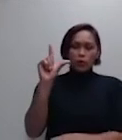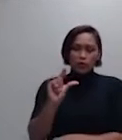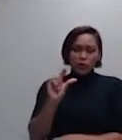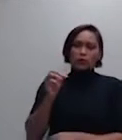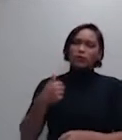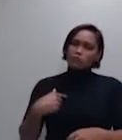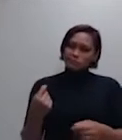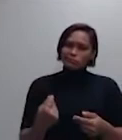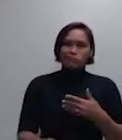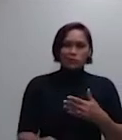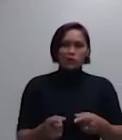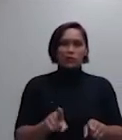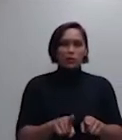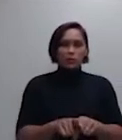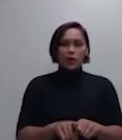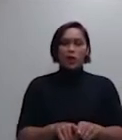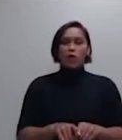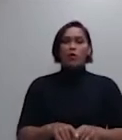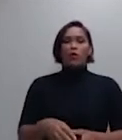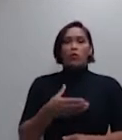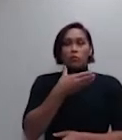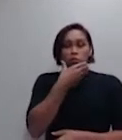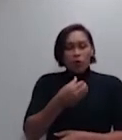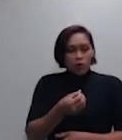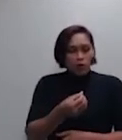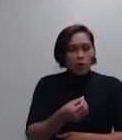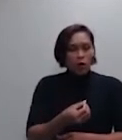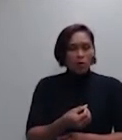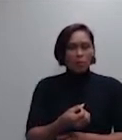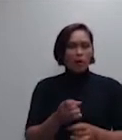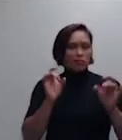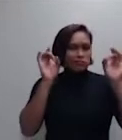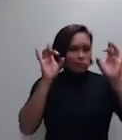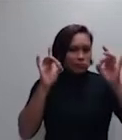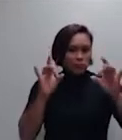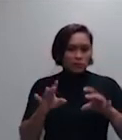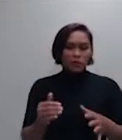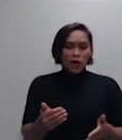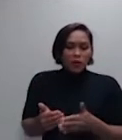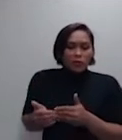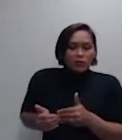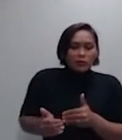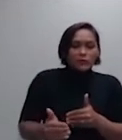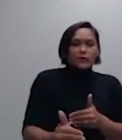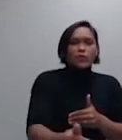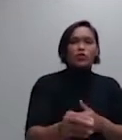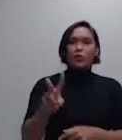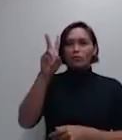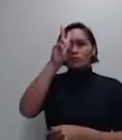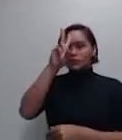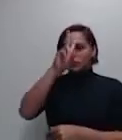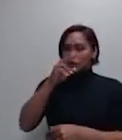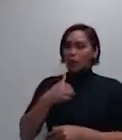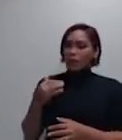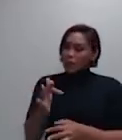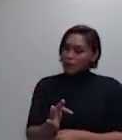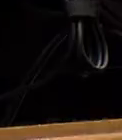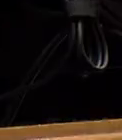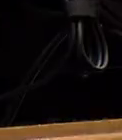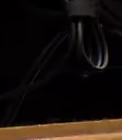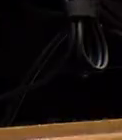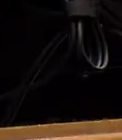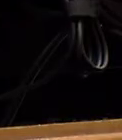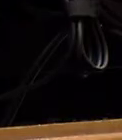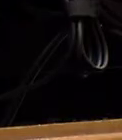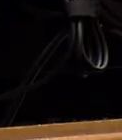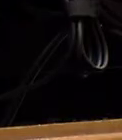da Corte Especial dessa segunda-feira, dia 1º de fevereiro, marcou a abertura do ano judiciário no Superior Tribunal de Justiça.